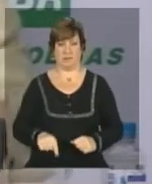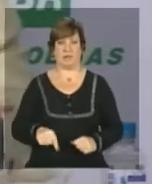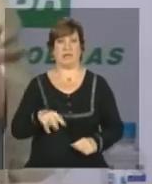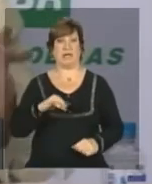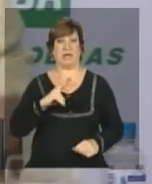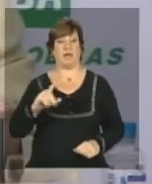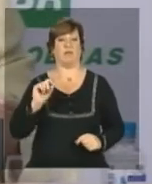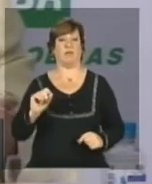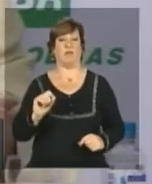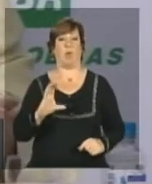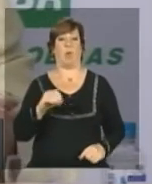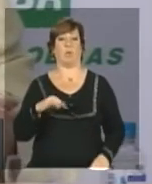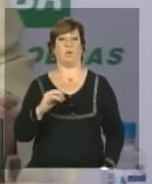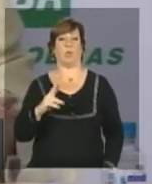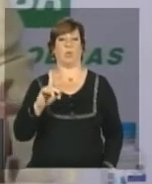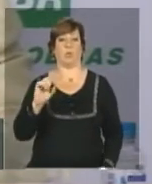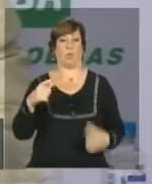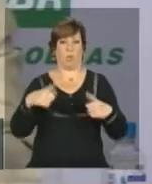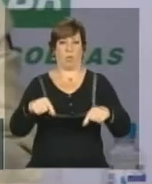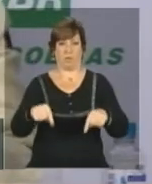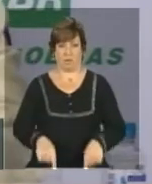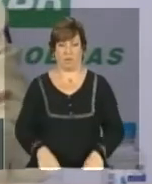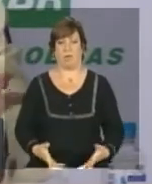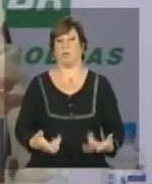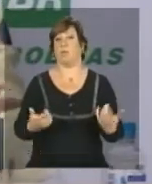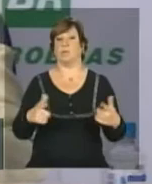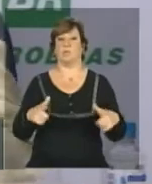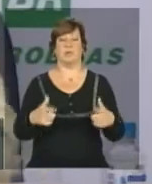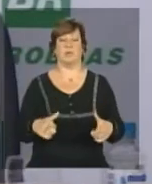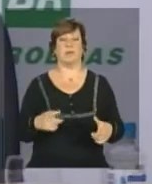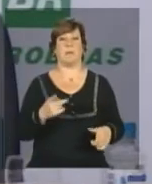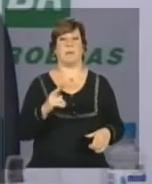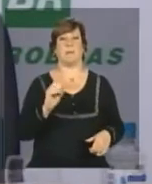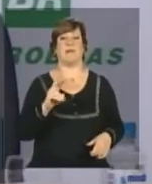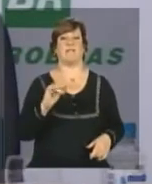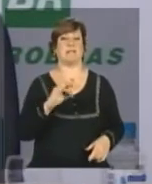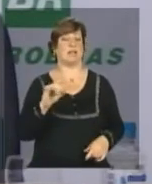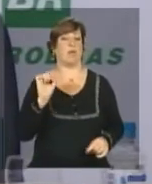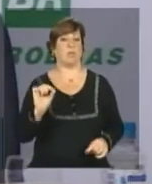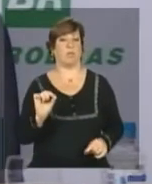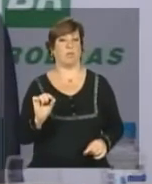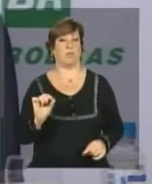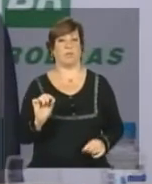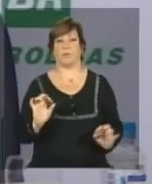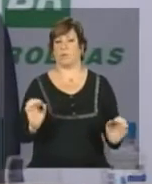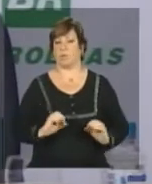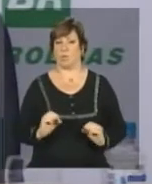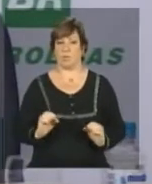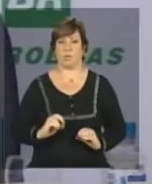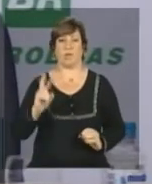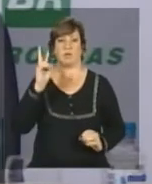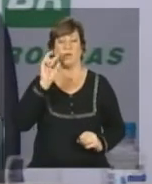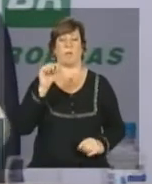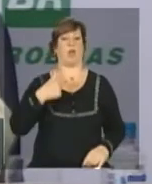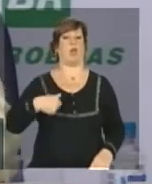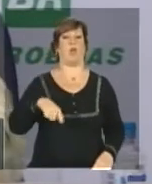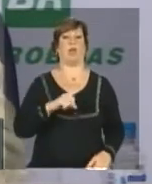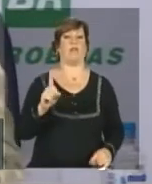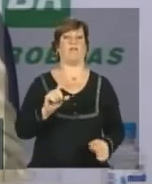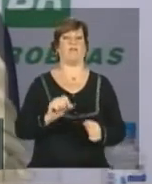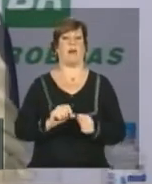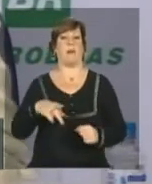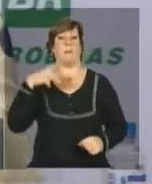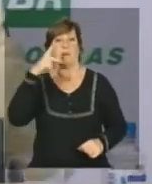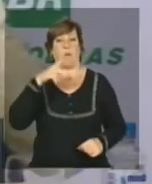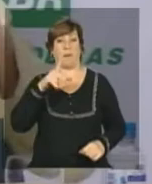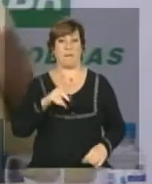de conteúdo local. Não há previsão alguma de que a gente não exerça a